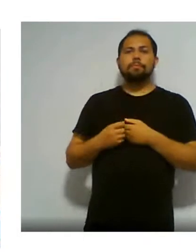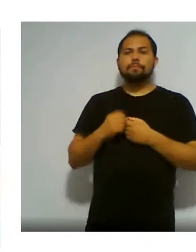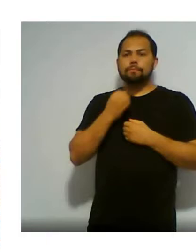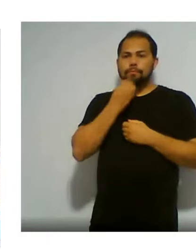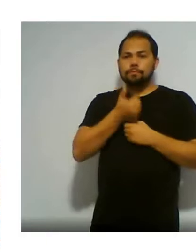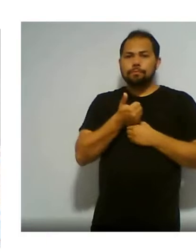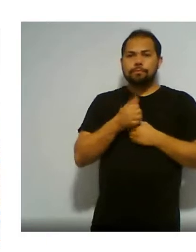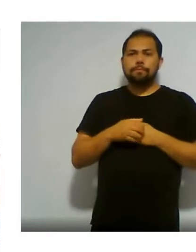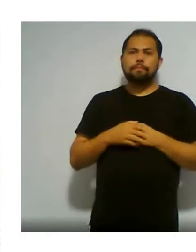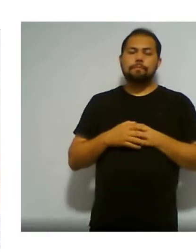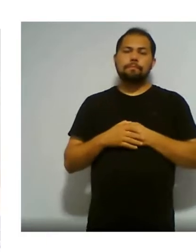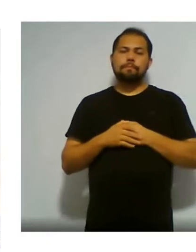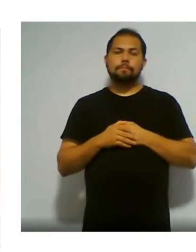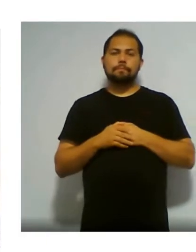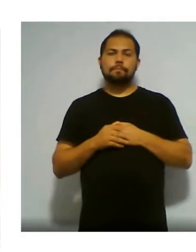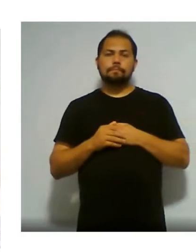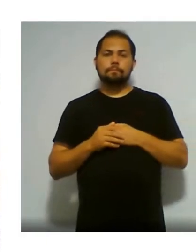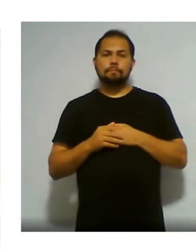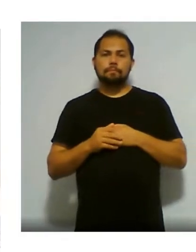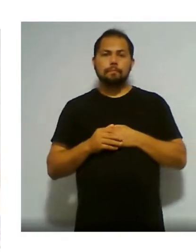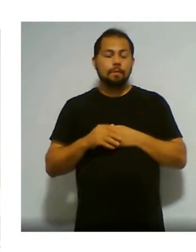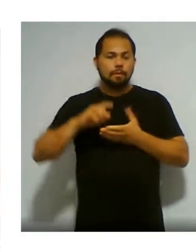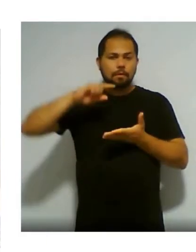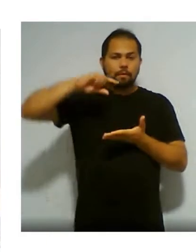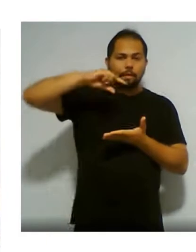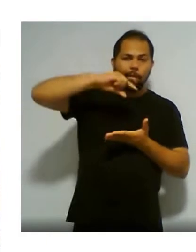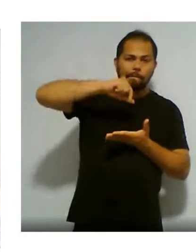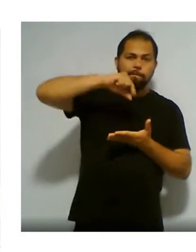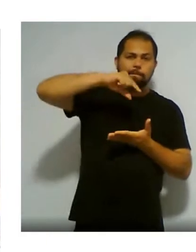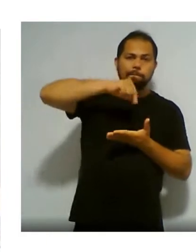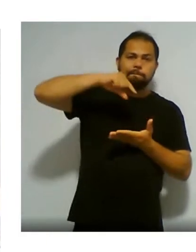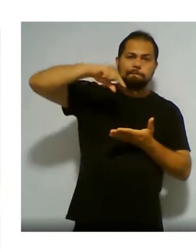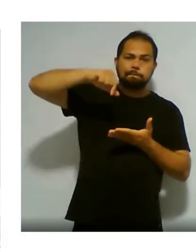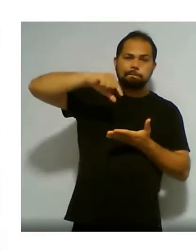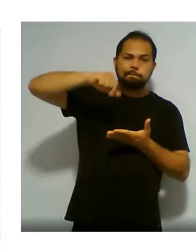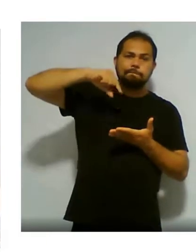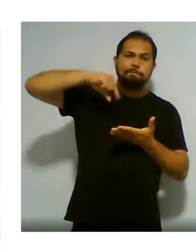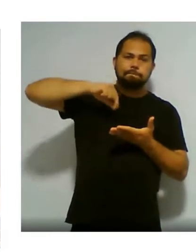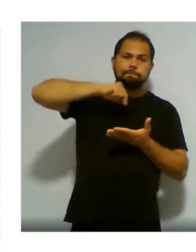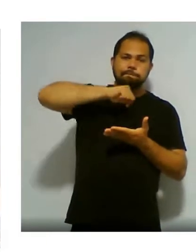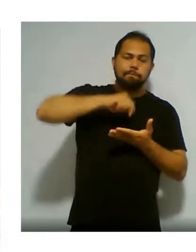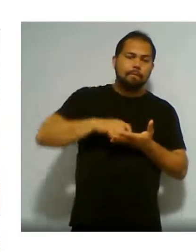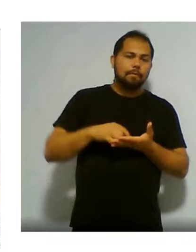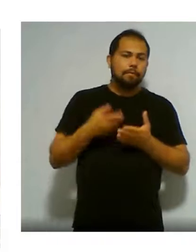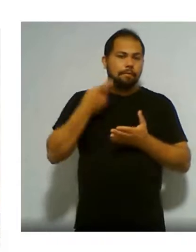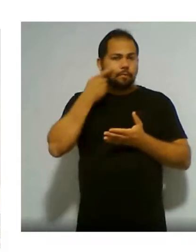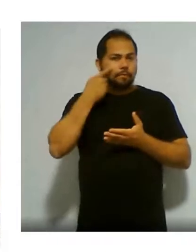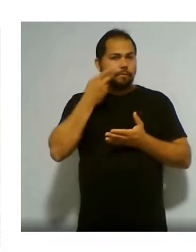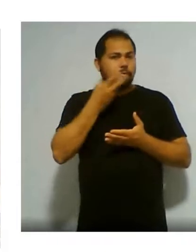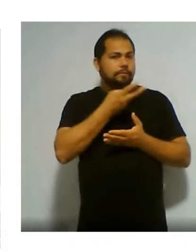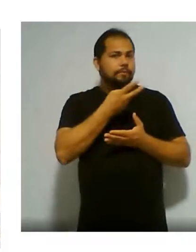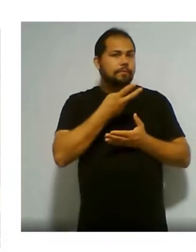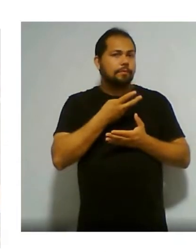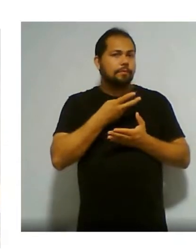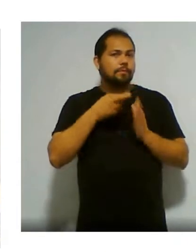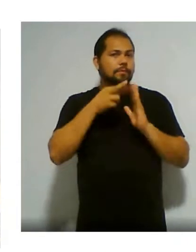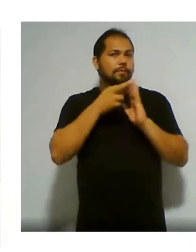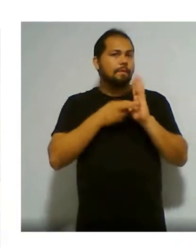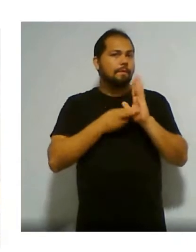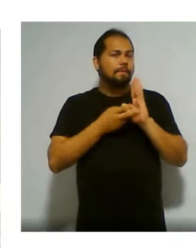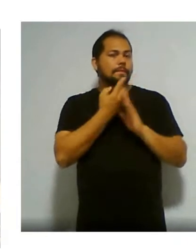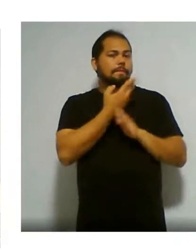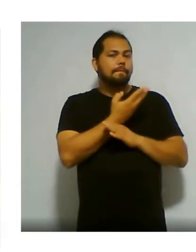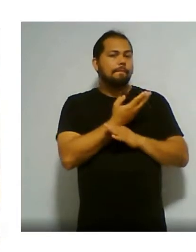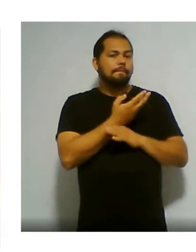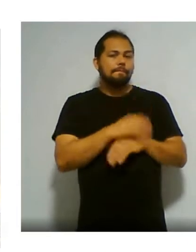Agora a pessoa apertou os parafusos e agora está tirando. A gente vai ver como é que fica o padrão de espalhamento de pasta térmica. Né?